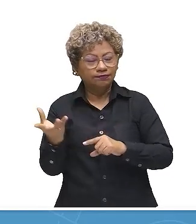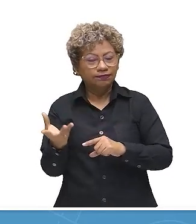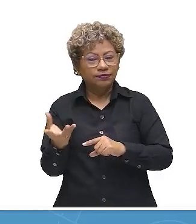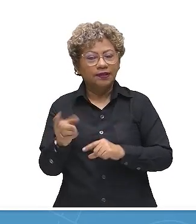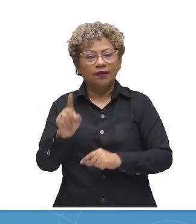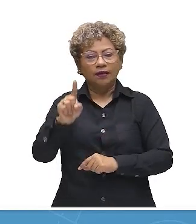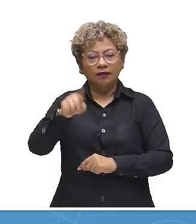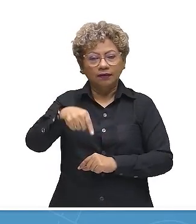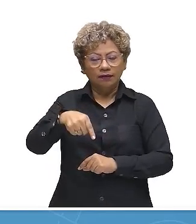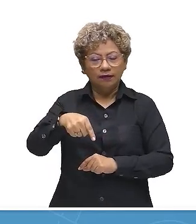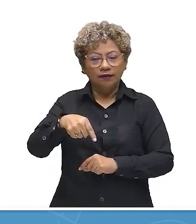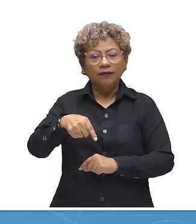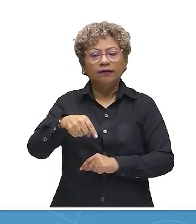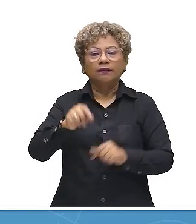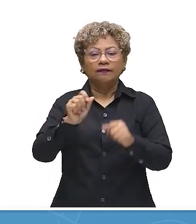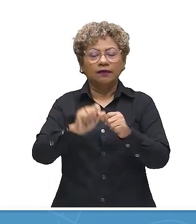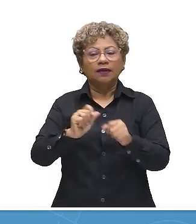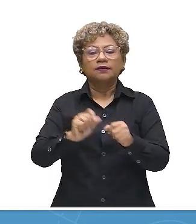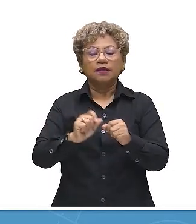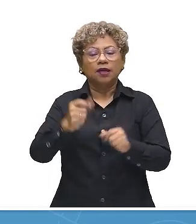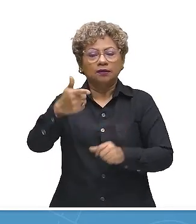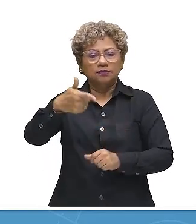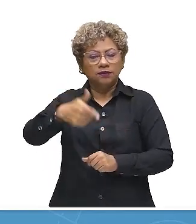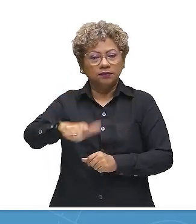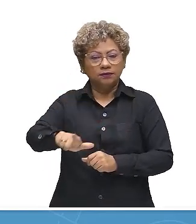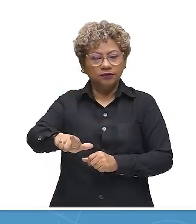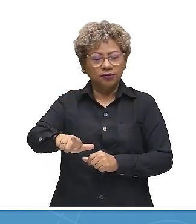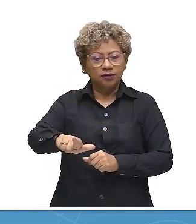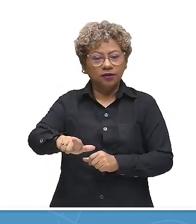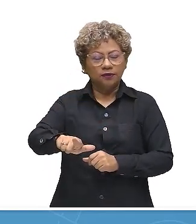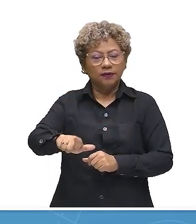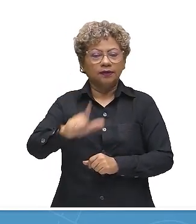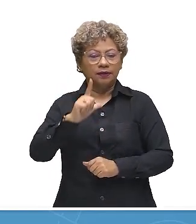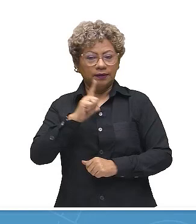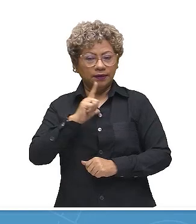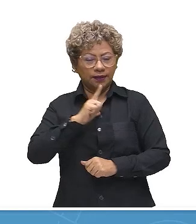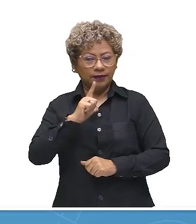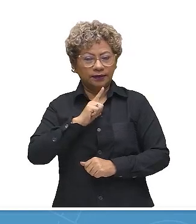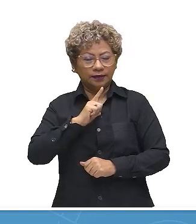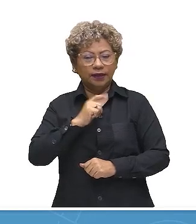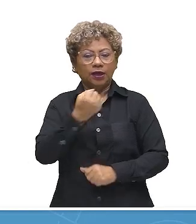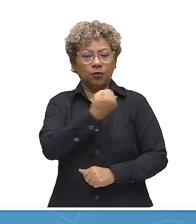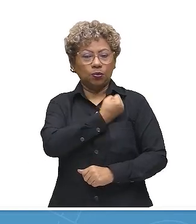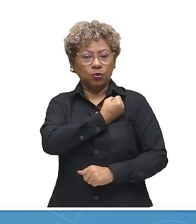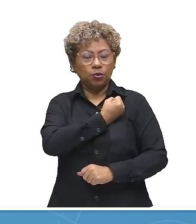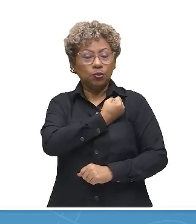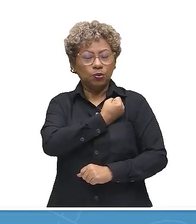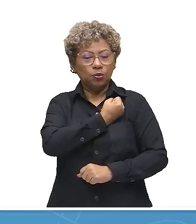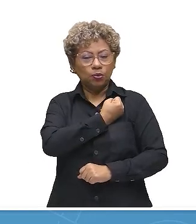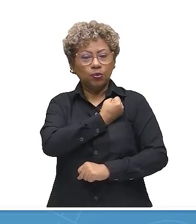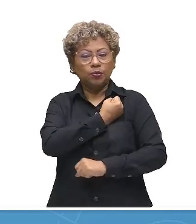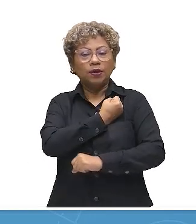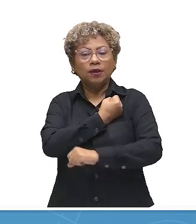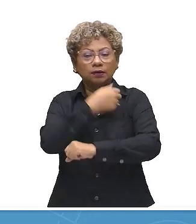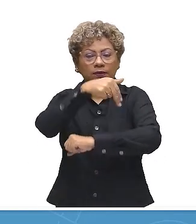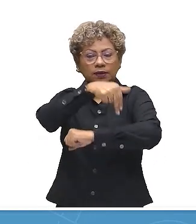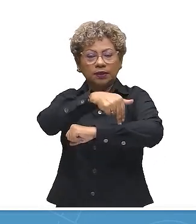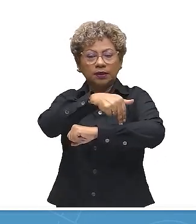seja reescrita de uma maneira com um numerador e um denominador menor, mas que